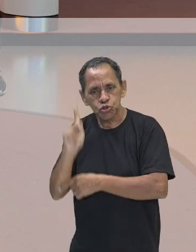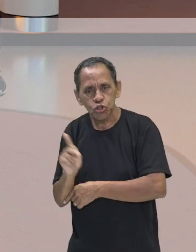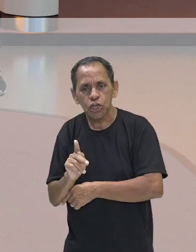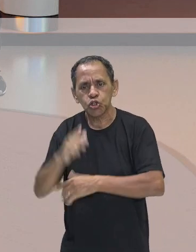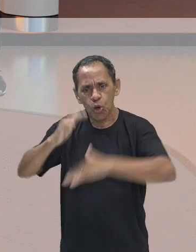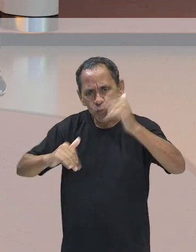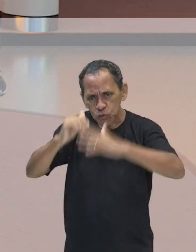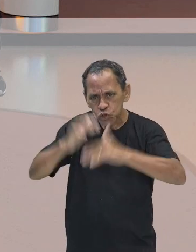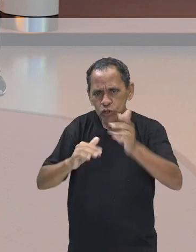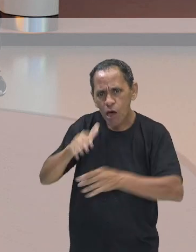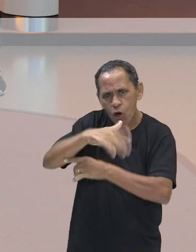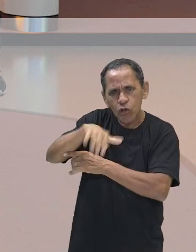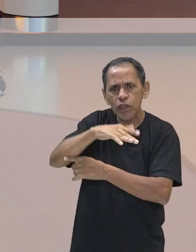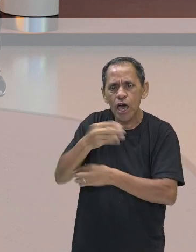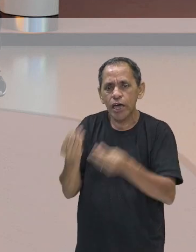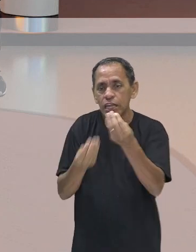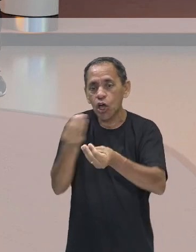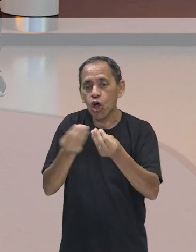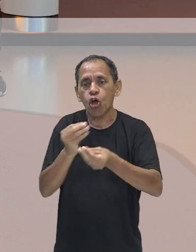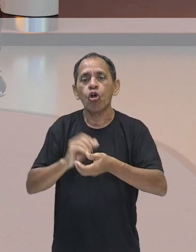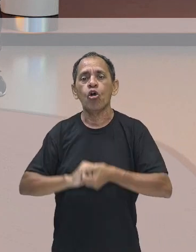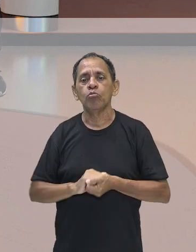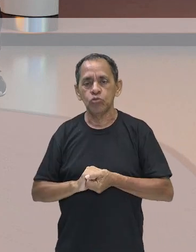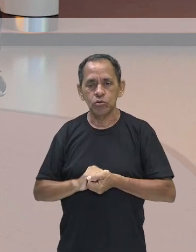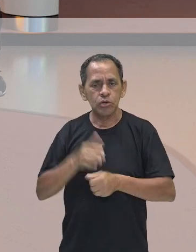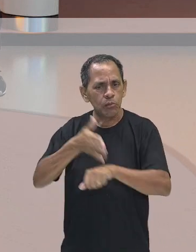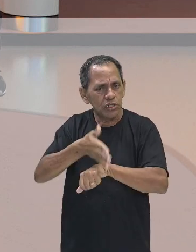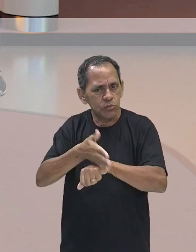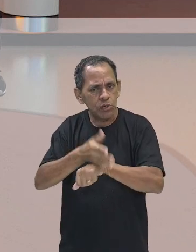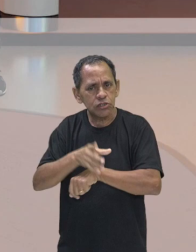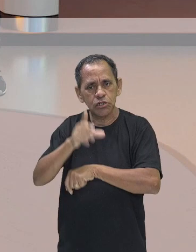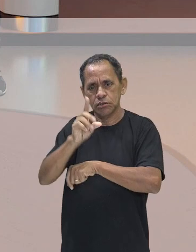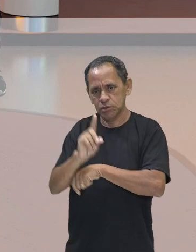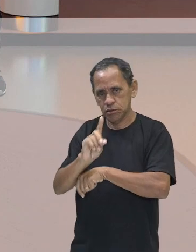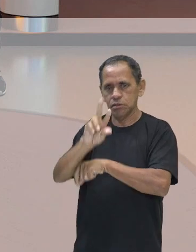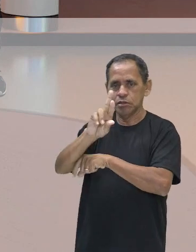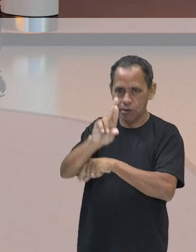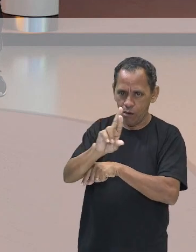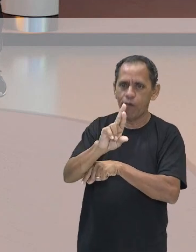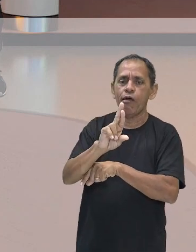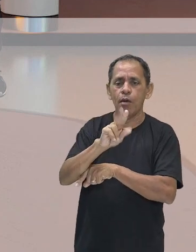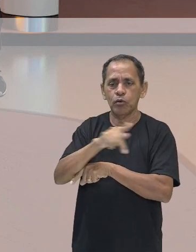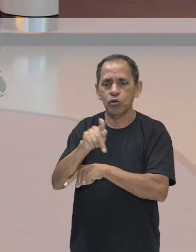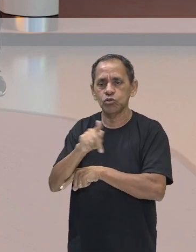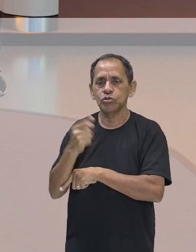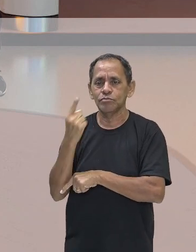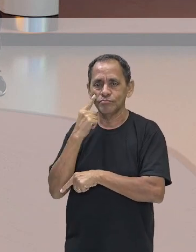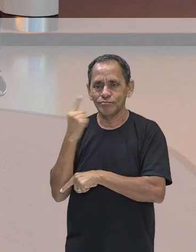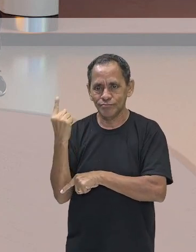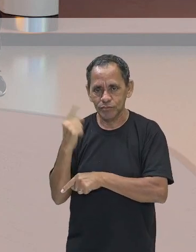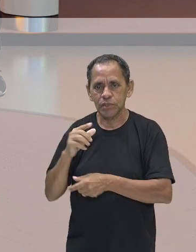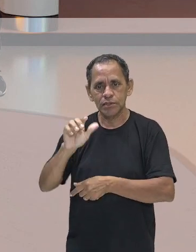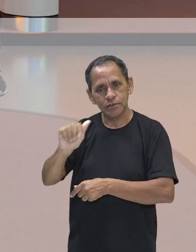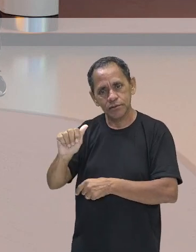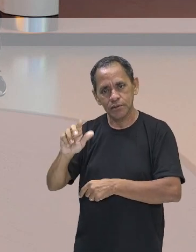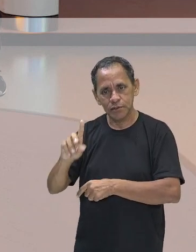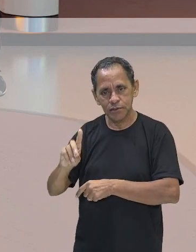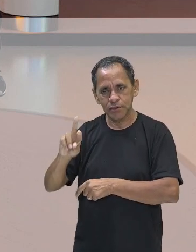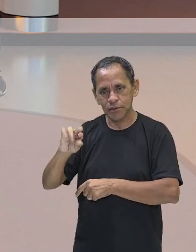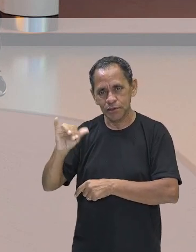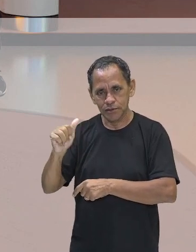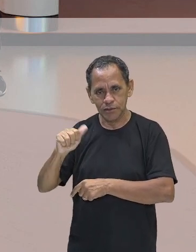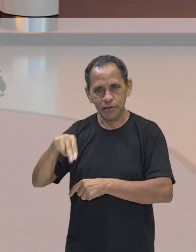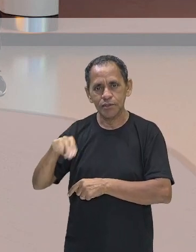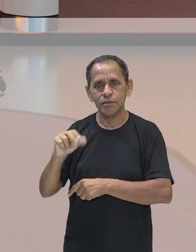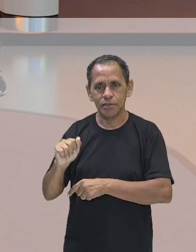ele estuda, com a presença e participação da professora doutora Adriana Cabral, uma historiadora competentíssima no